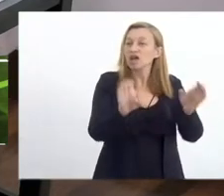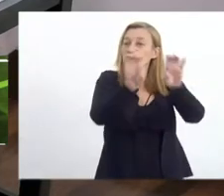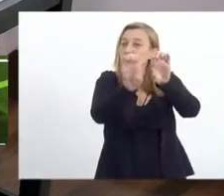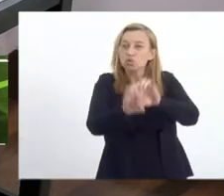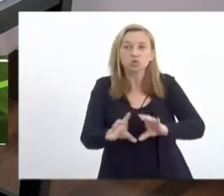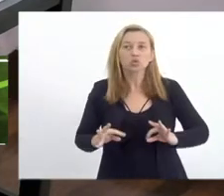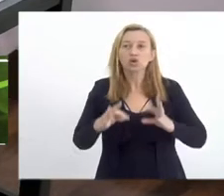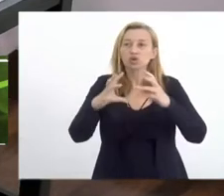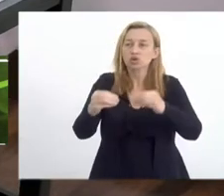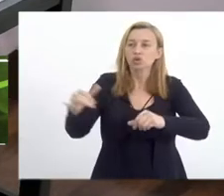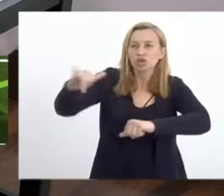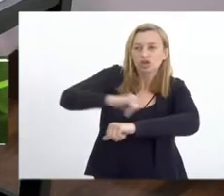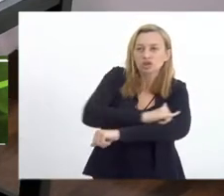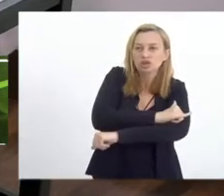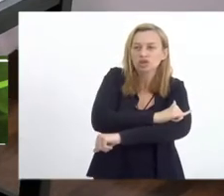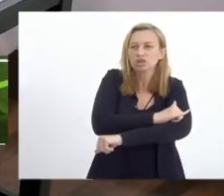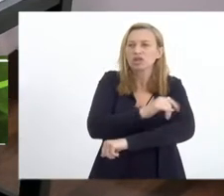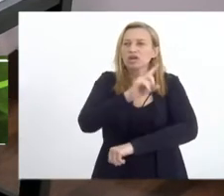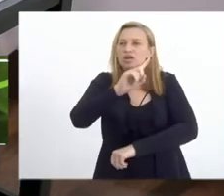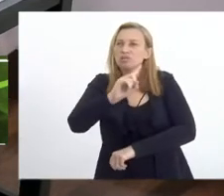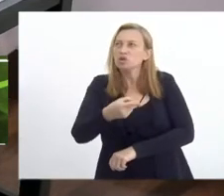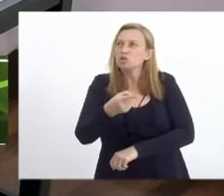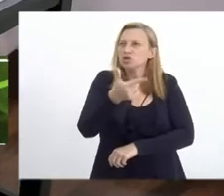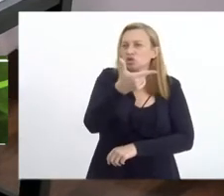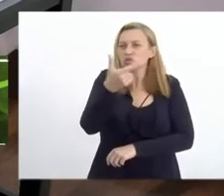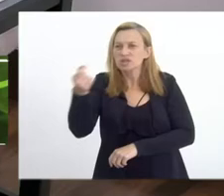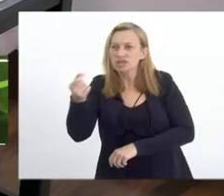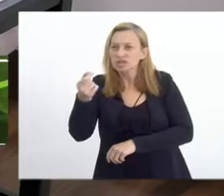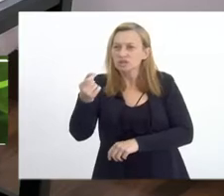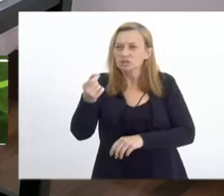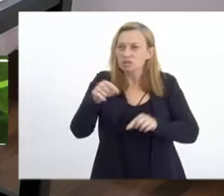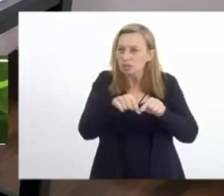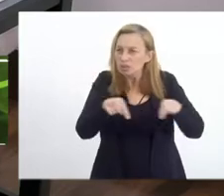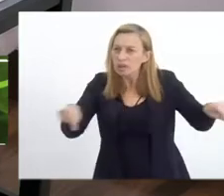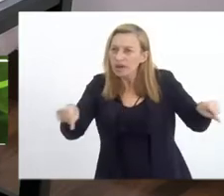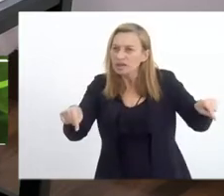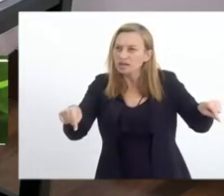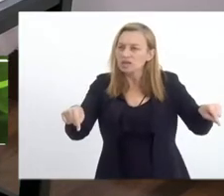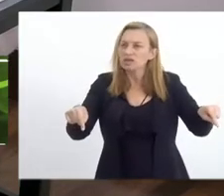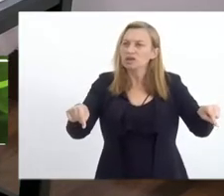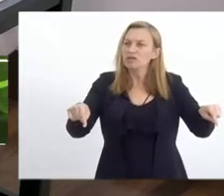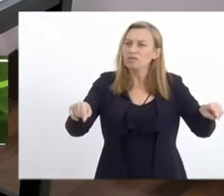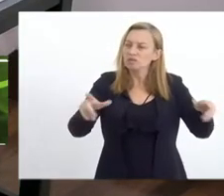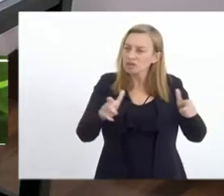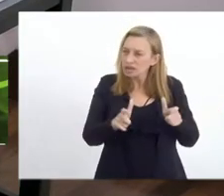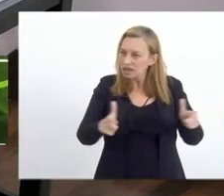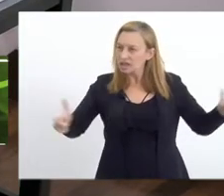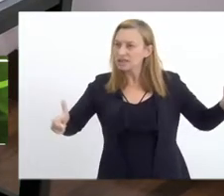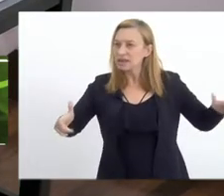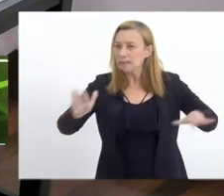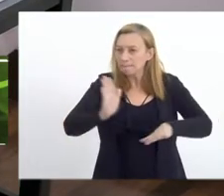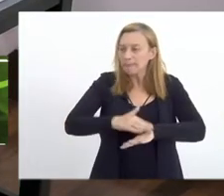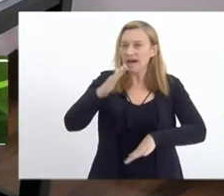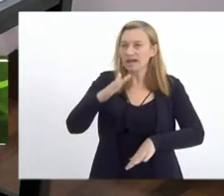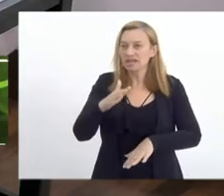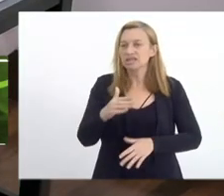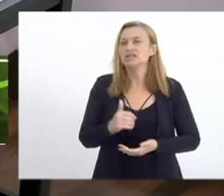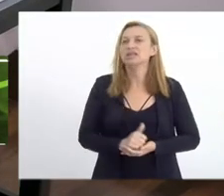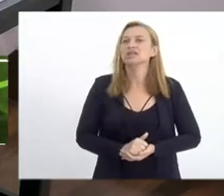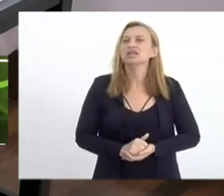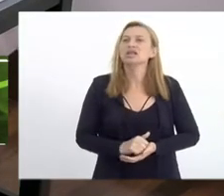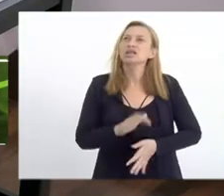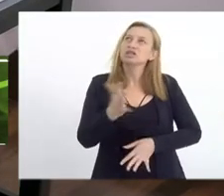Hoje nosso aeroporto tem uma pista de 1.200 metros, então com esse investimento aí vamos ampliar para 1.600. Então o tamanho do novo terminal